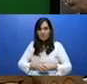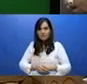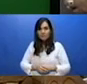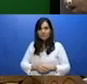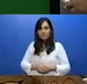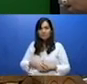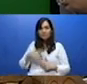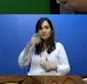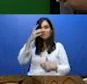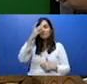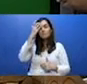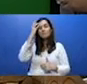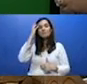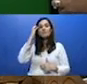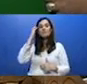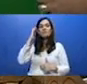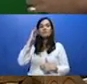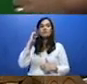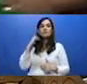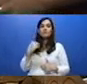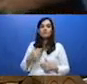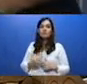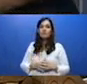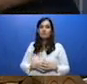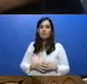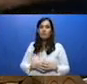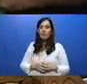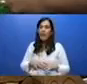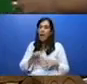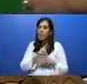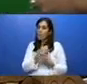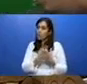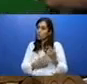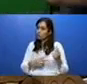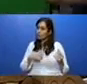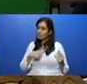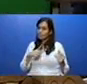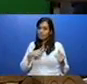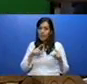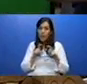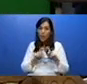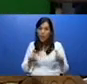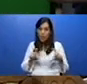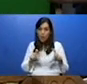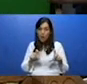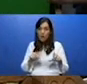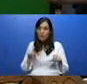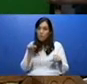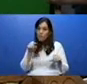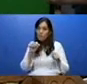no caderninho, tá, crianças? Na apostila não tem espaço para essas respostas.